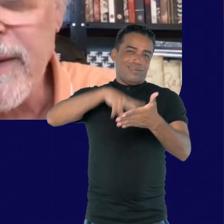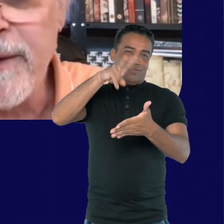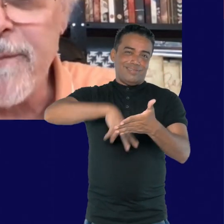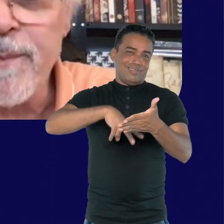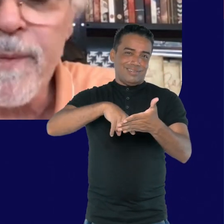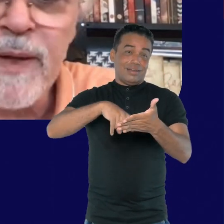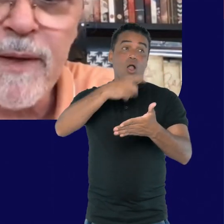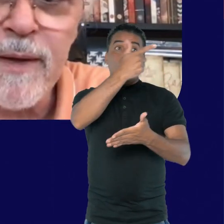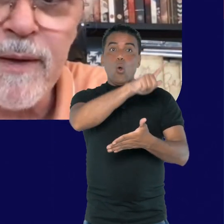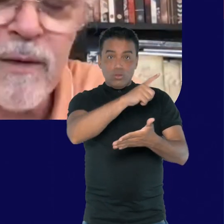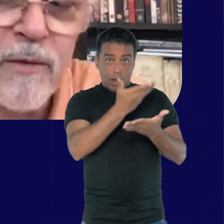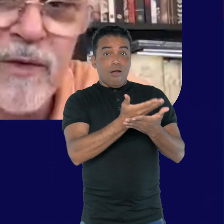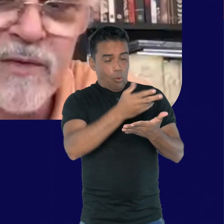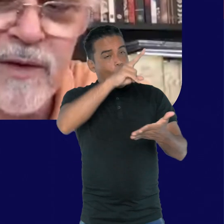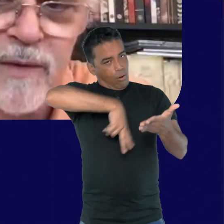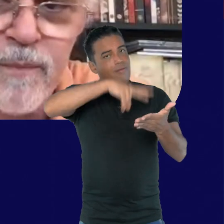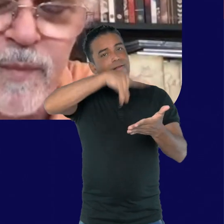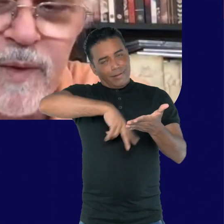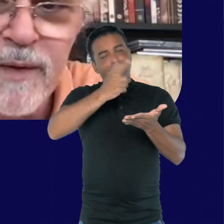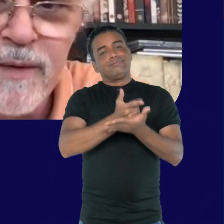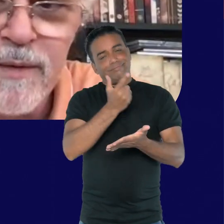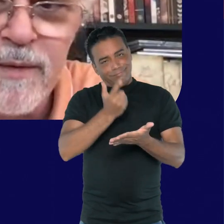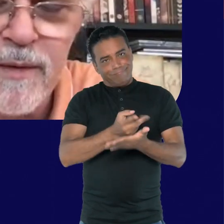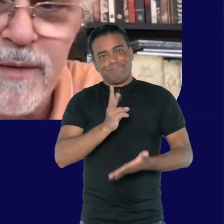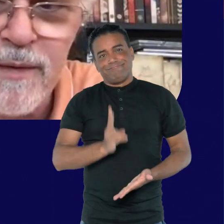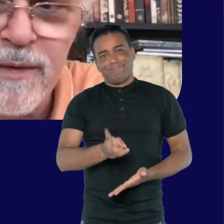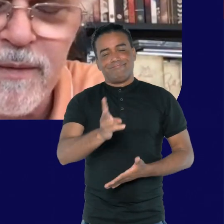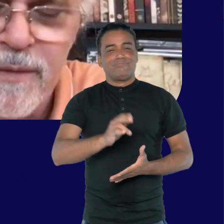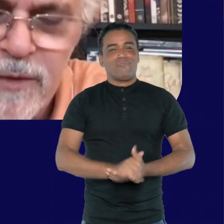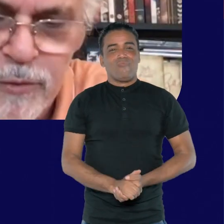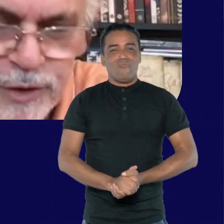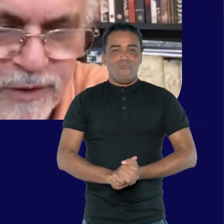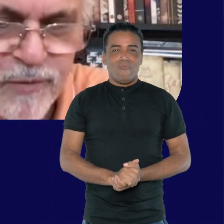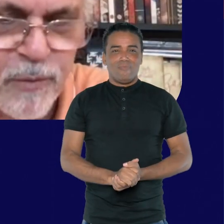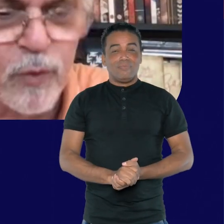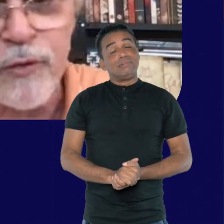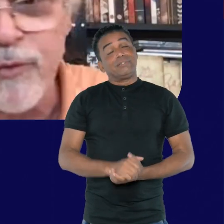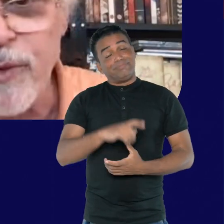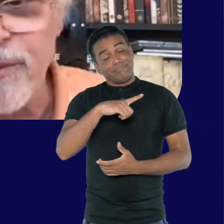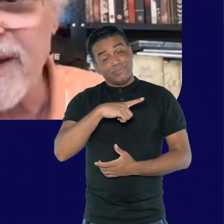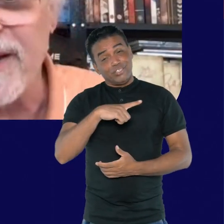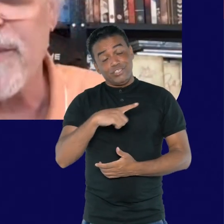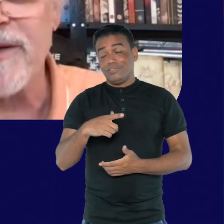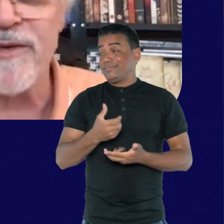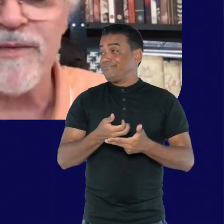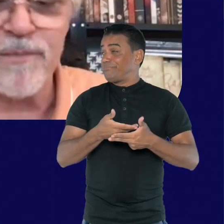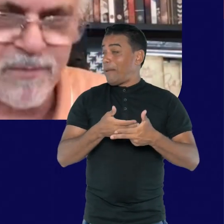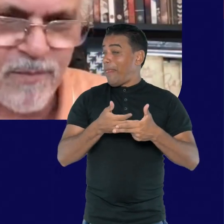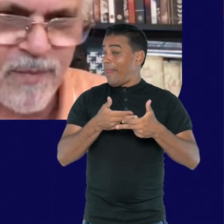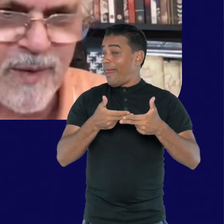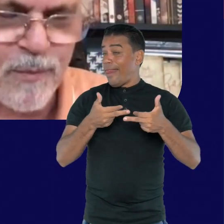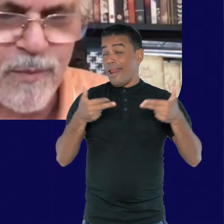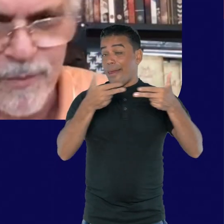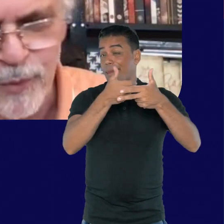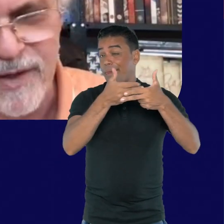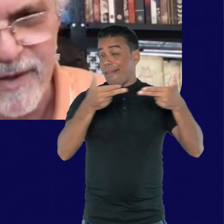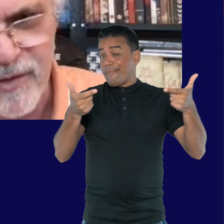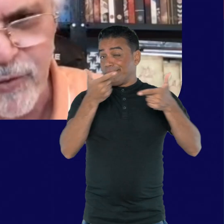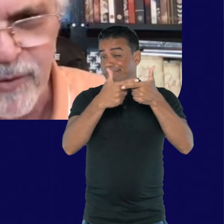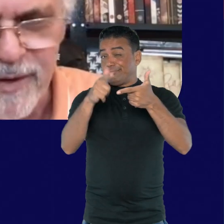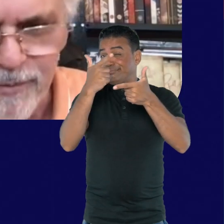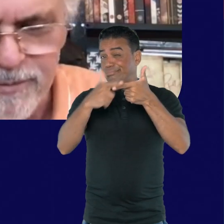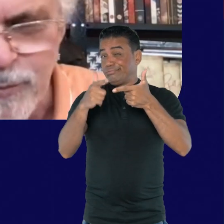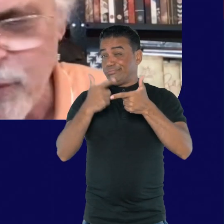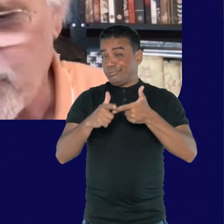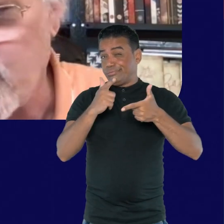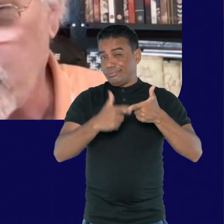E aí, então, assim, eu tive muitos problemas, porque